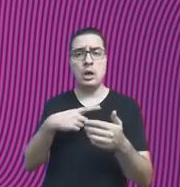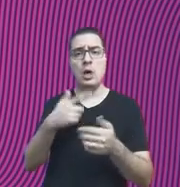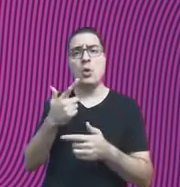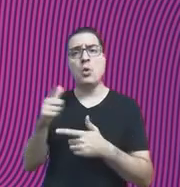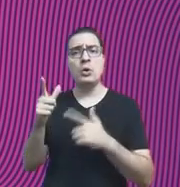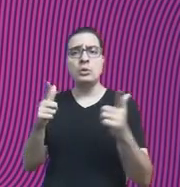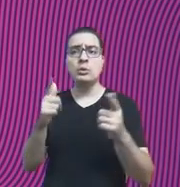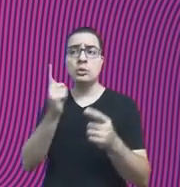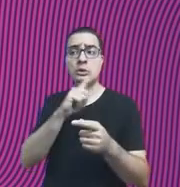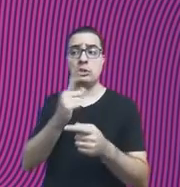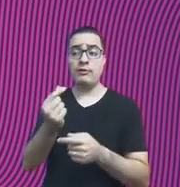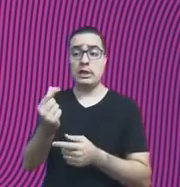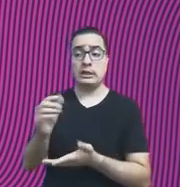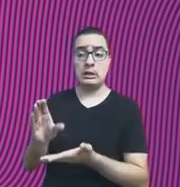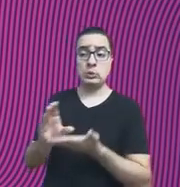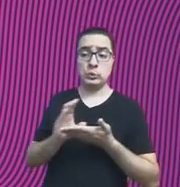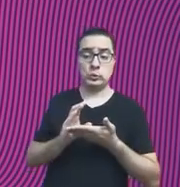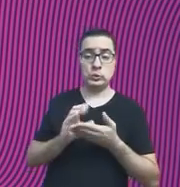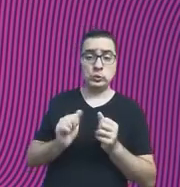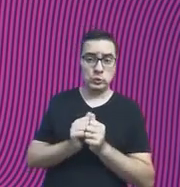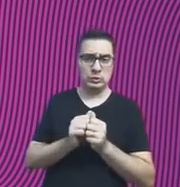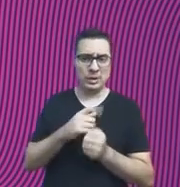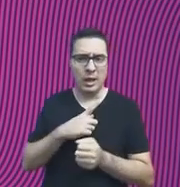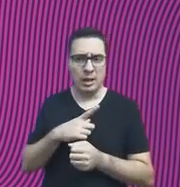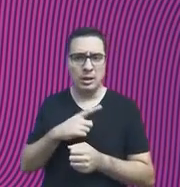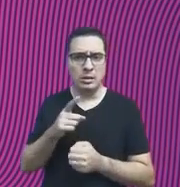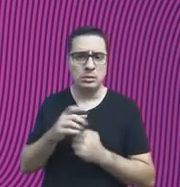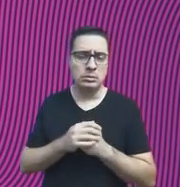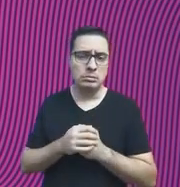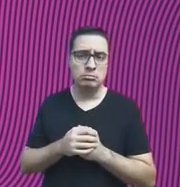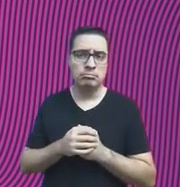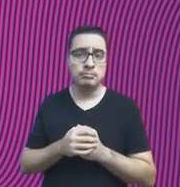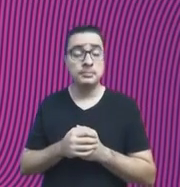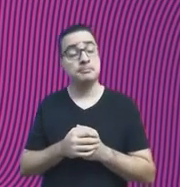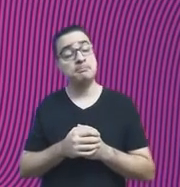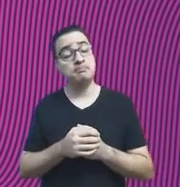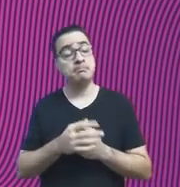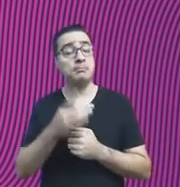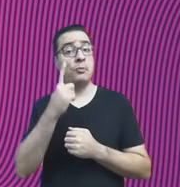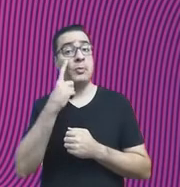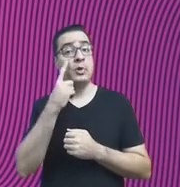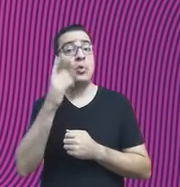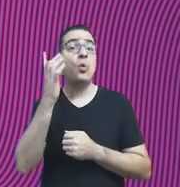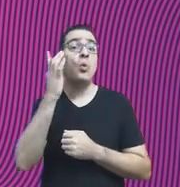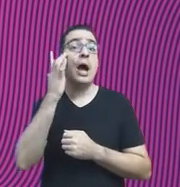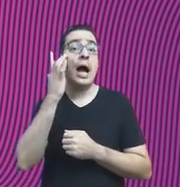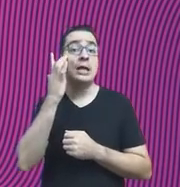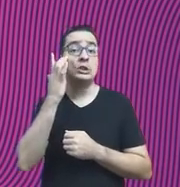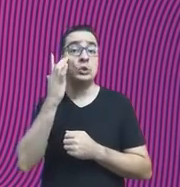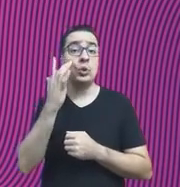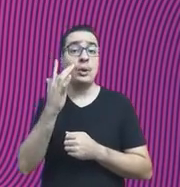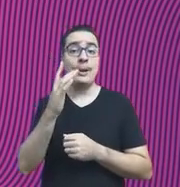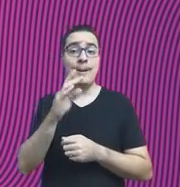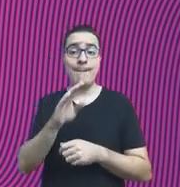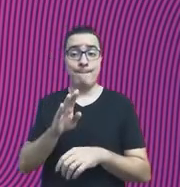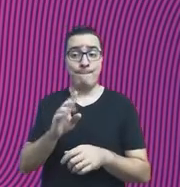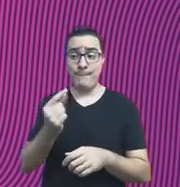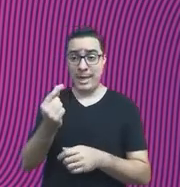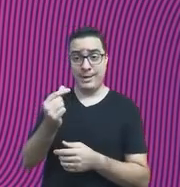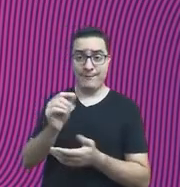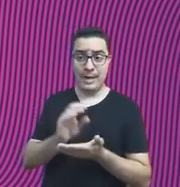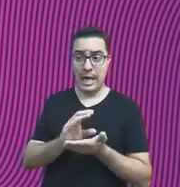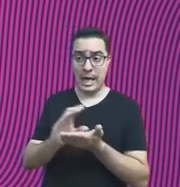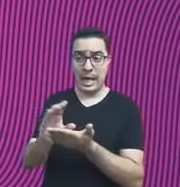financeiro associado. Veja, eu acho que o benefício financeiro, ele é